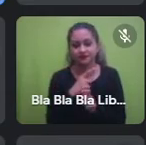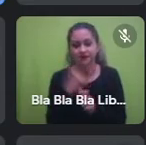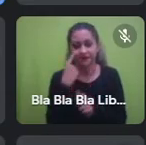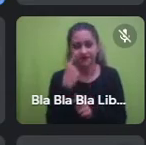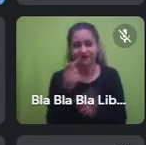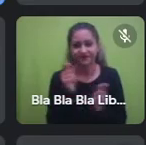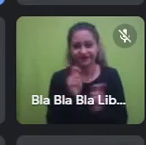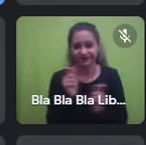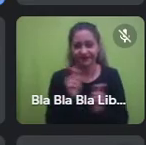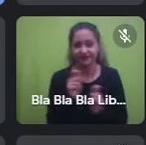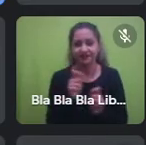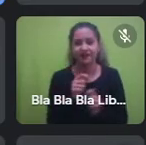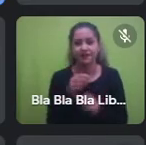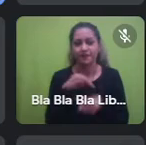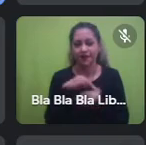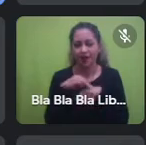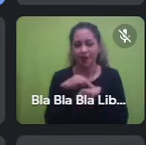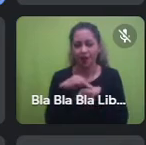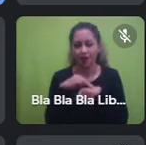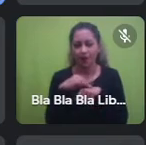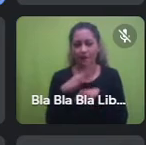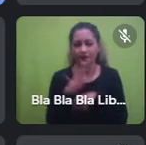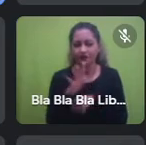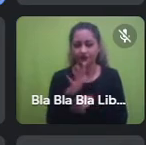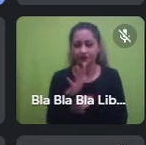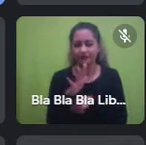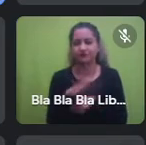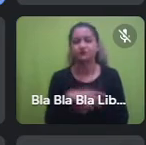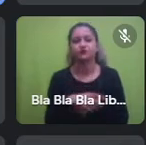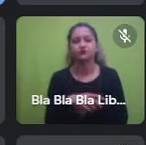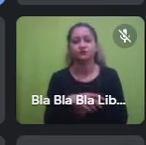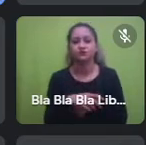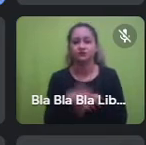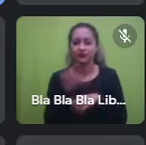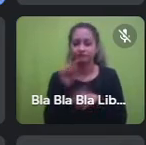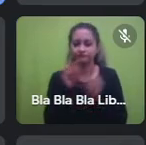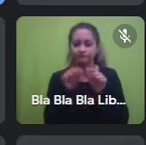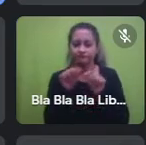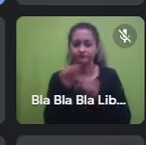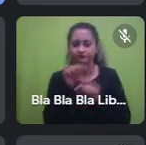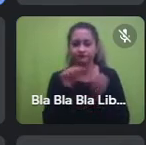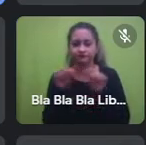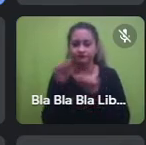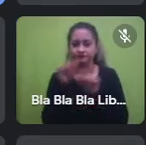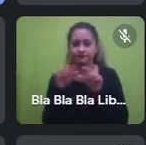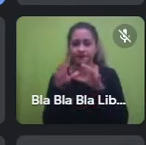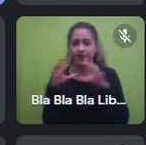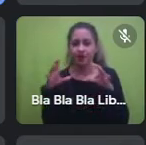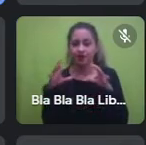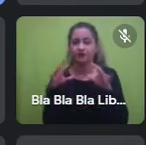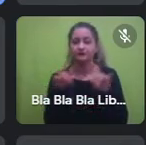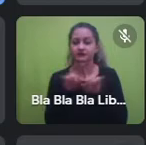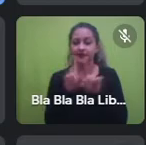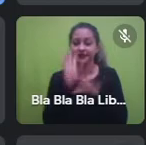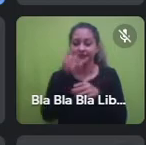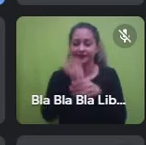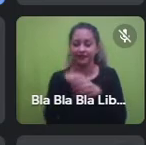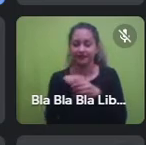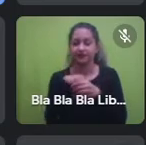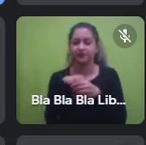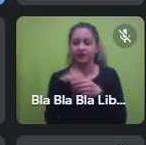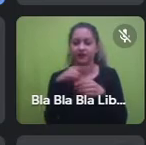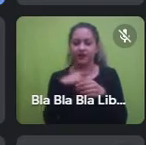ver, amarronzados, né? Tem os melanomacrófagos, que são essas estruturas maiores, mas nós temos dentro das células